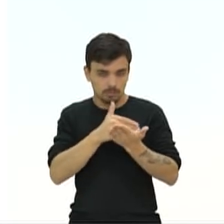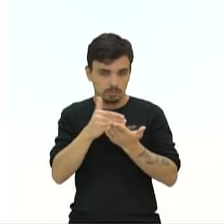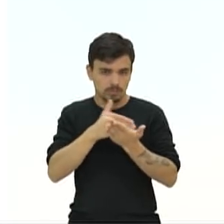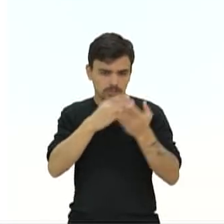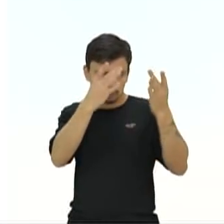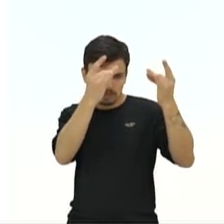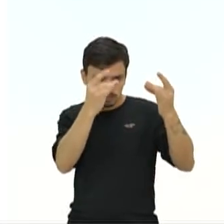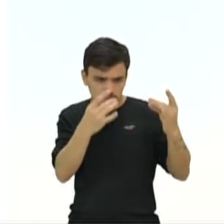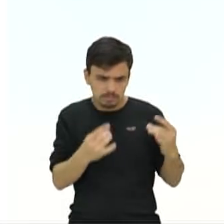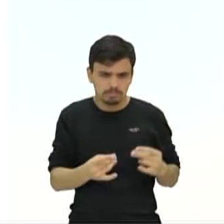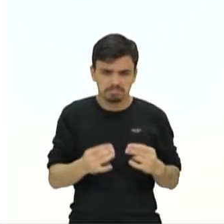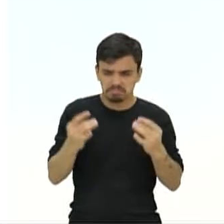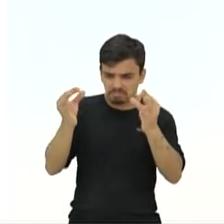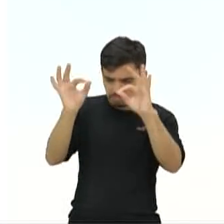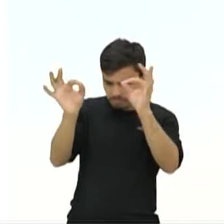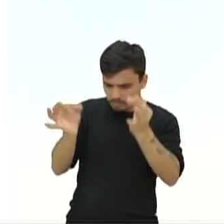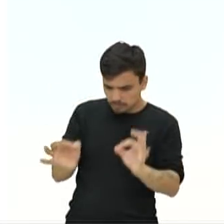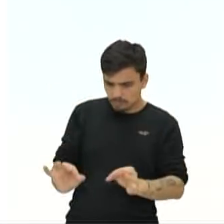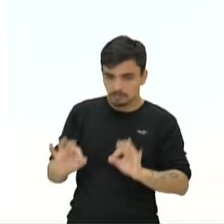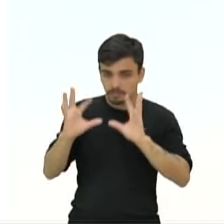cada vez mais ricos.